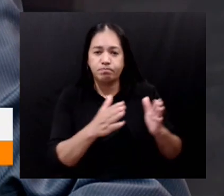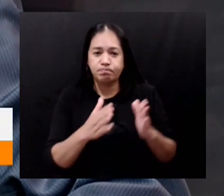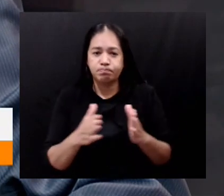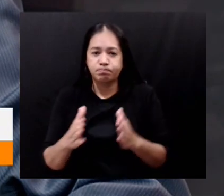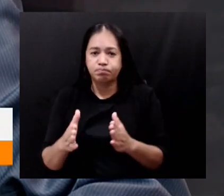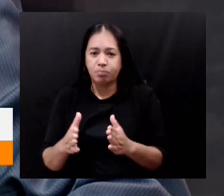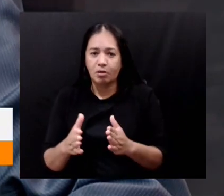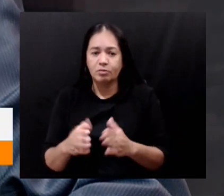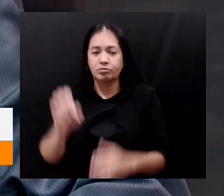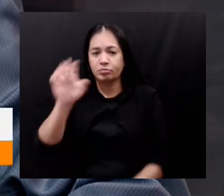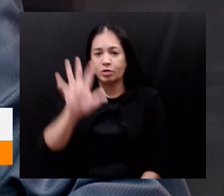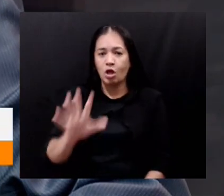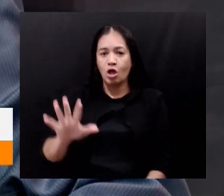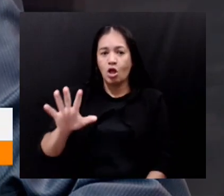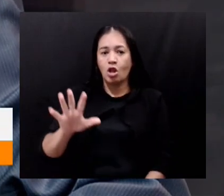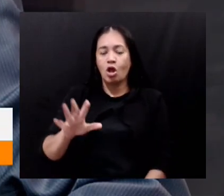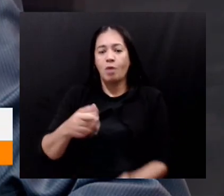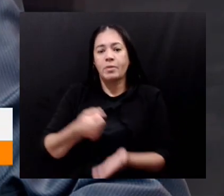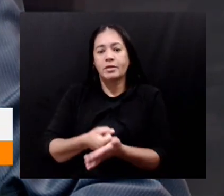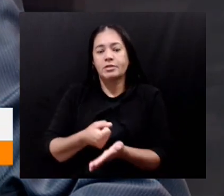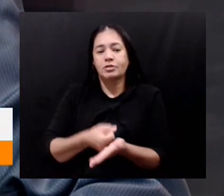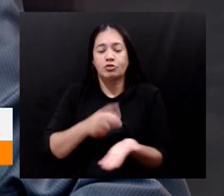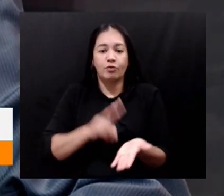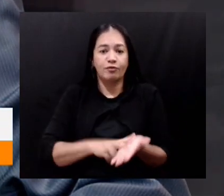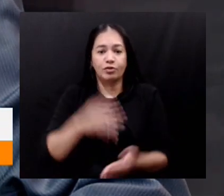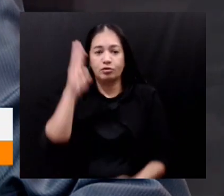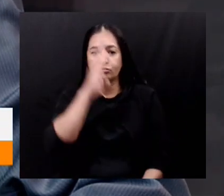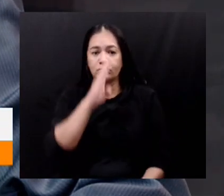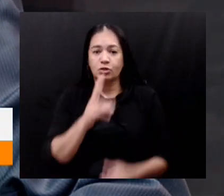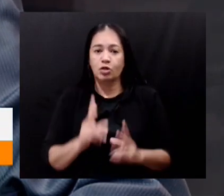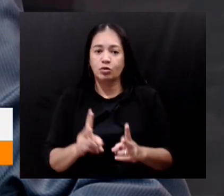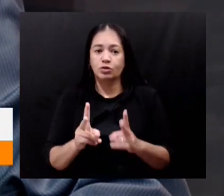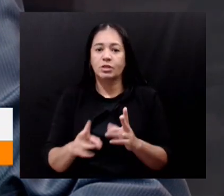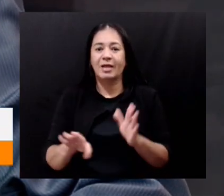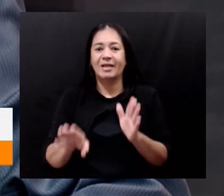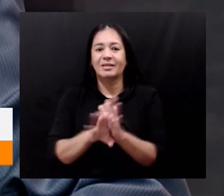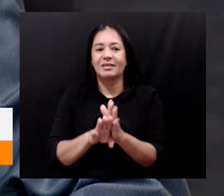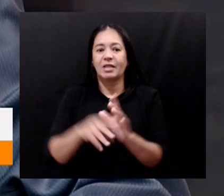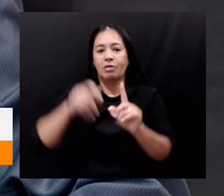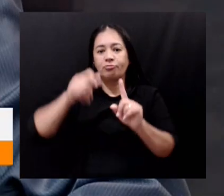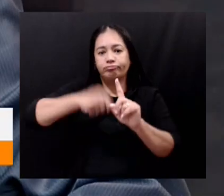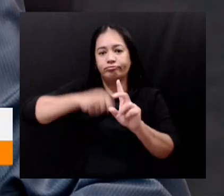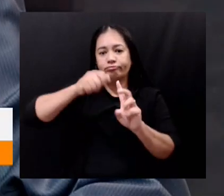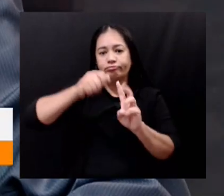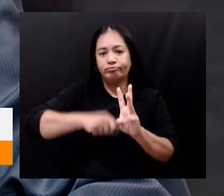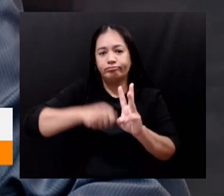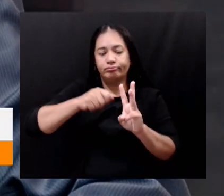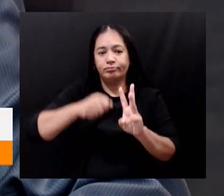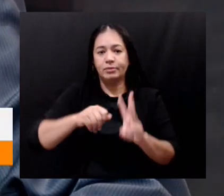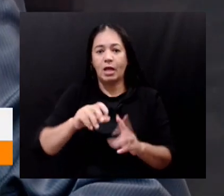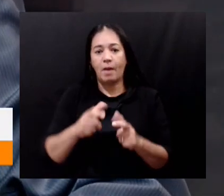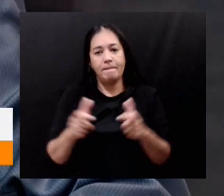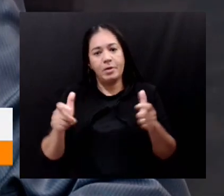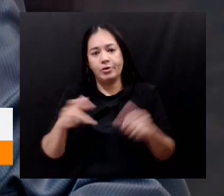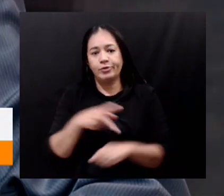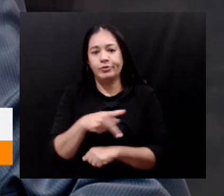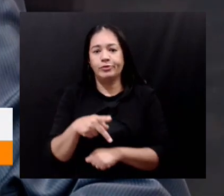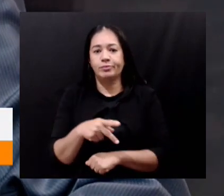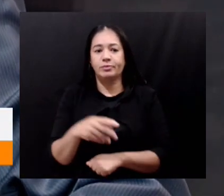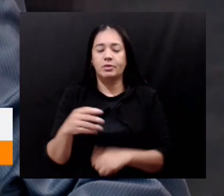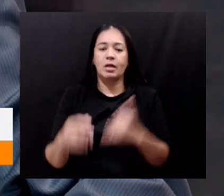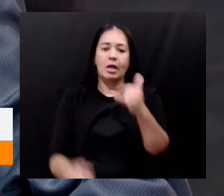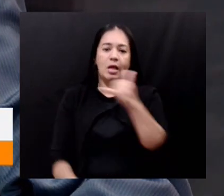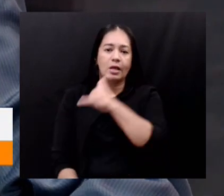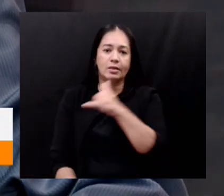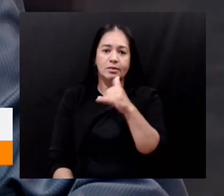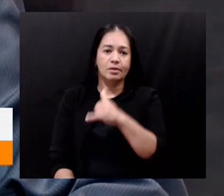né, para os brasileiros por uma permanência de até 90 dias em sim. território europeu. A maioria dos países, eu digo a Itália especificamente, a lei que